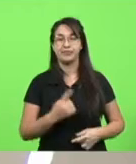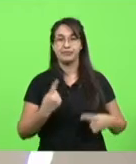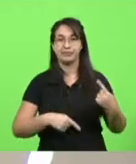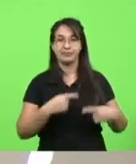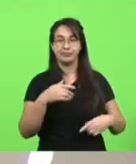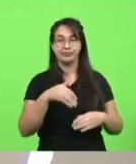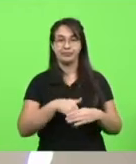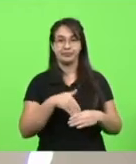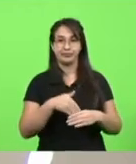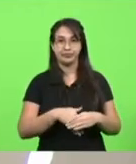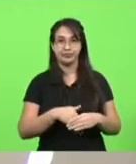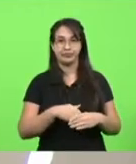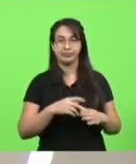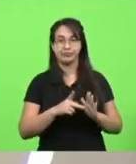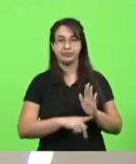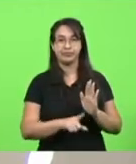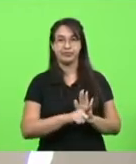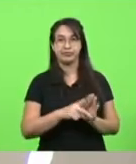em turno único do projeto de lei